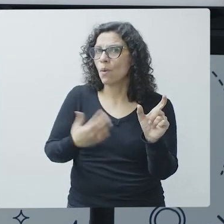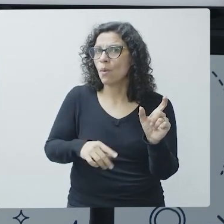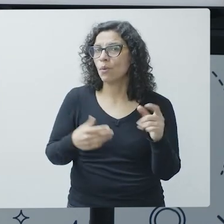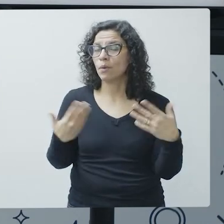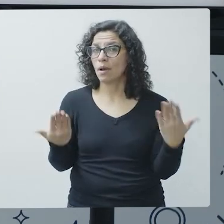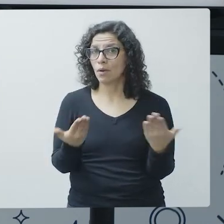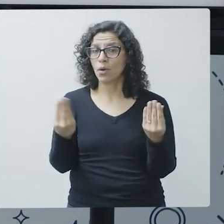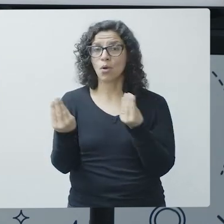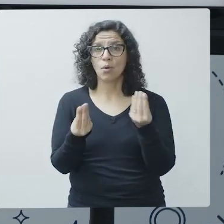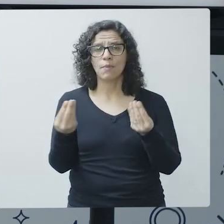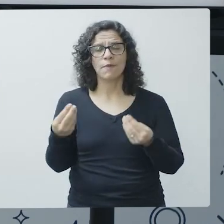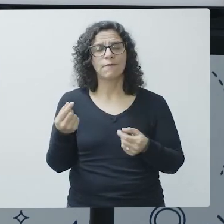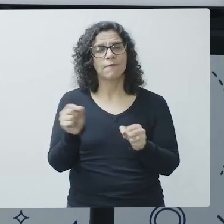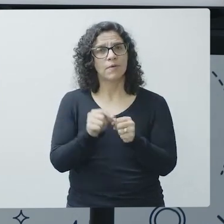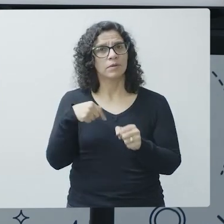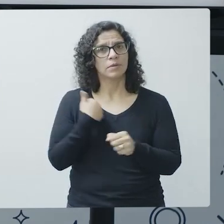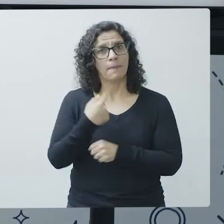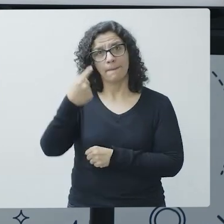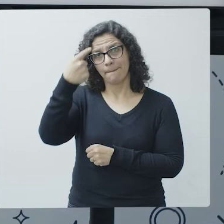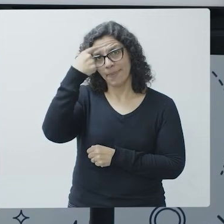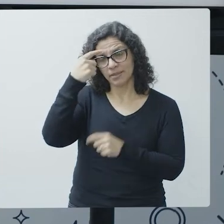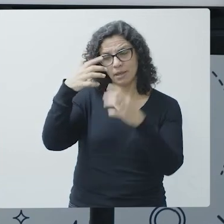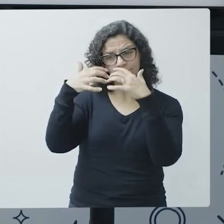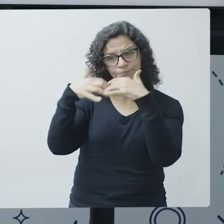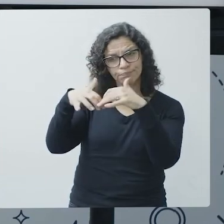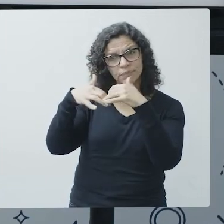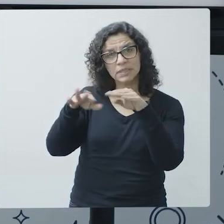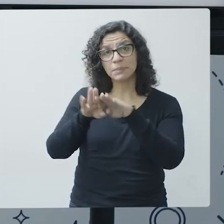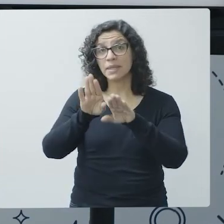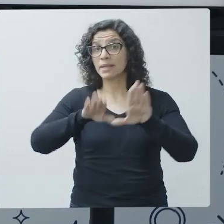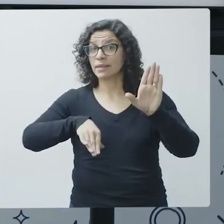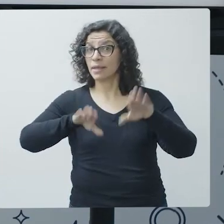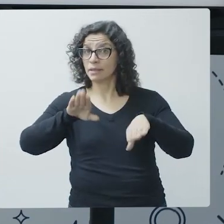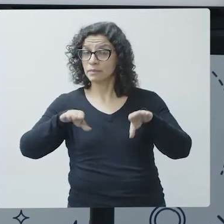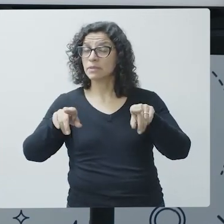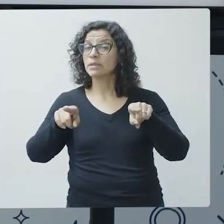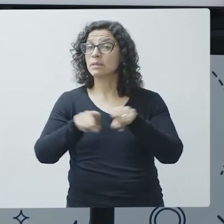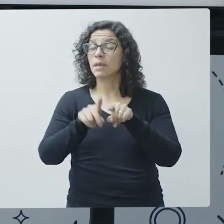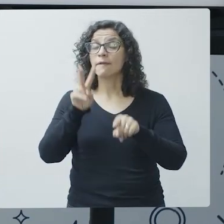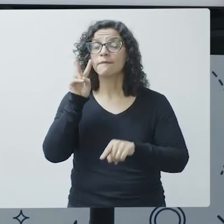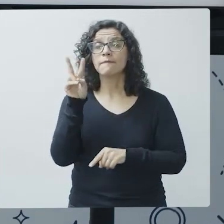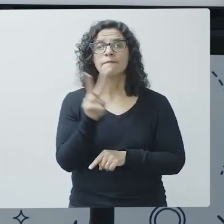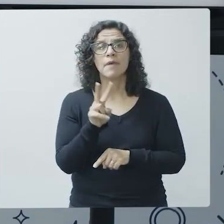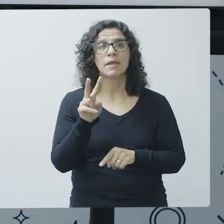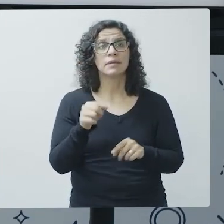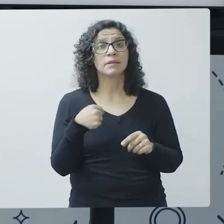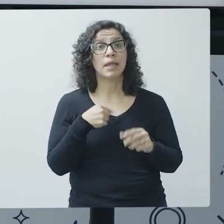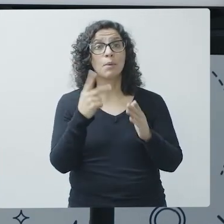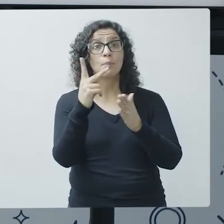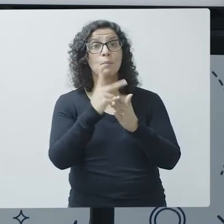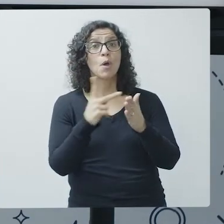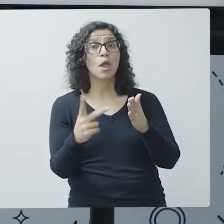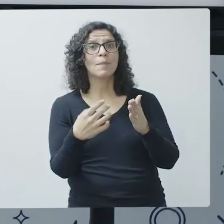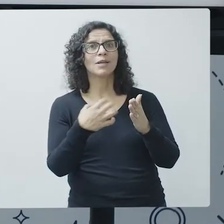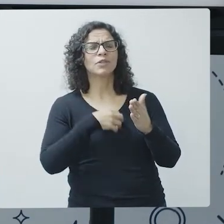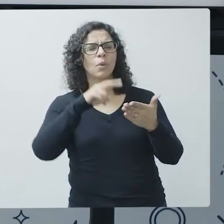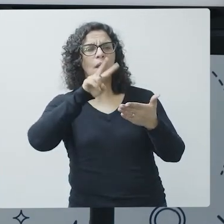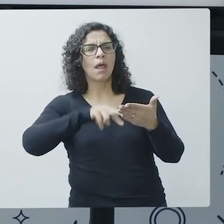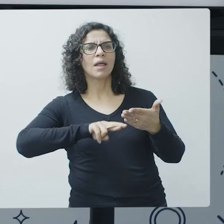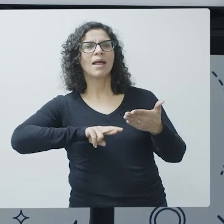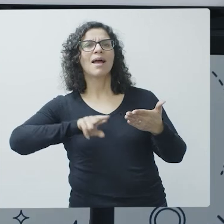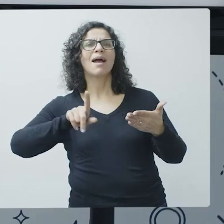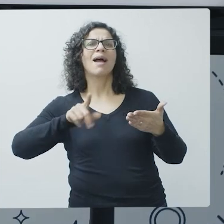nos dá, nos faz refletir e até mesmo, em alguns casos, vermos o mesmo poema com